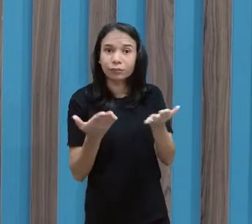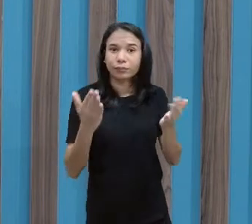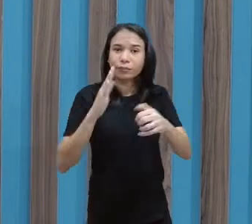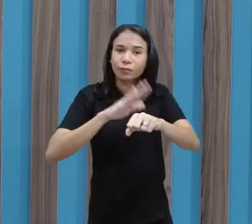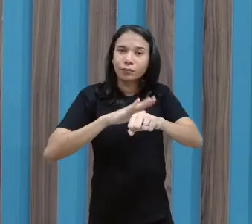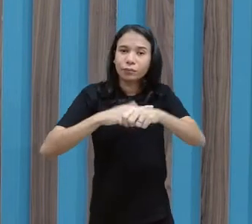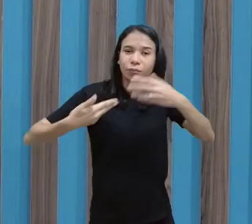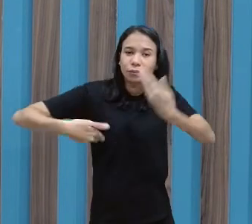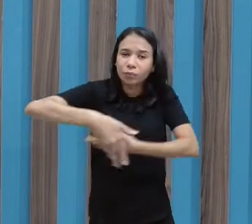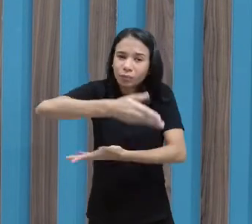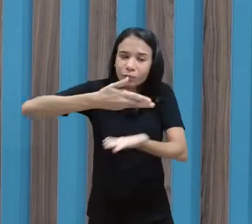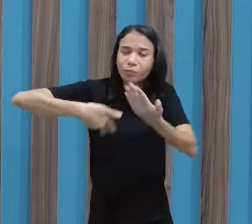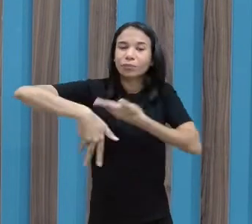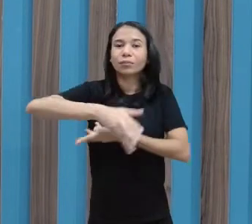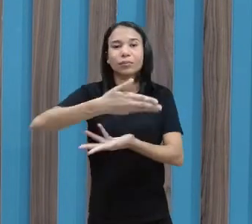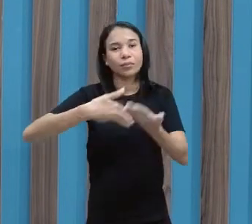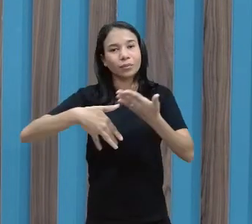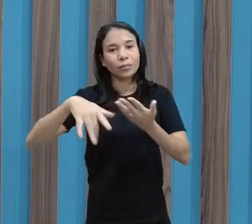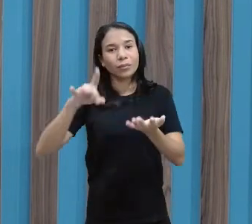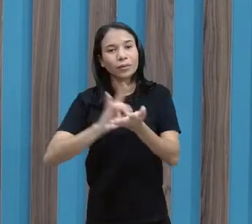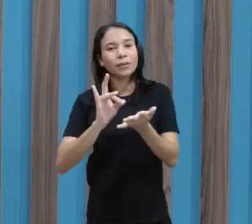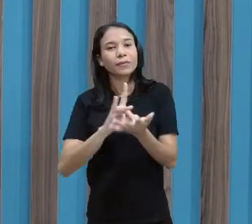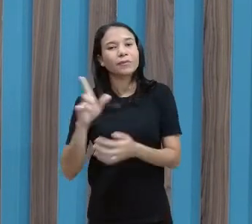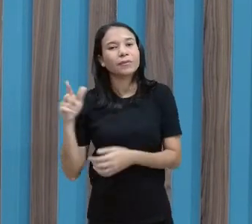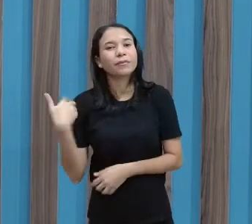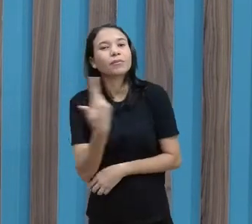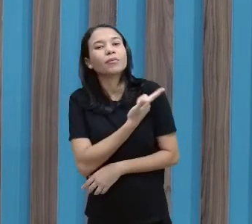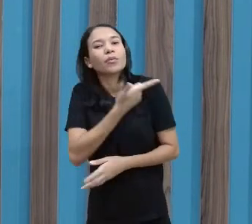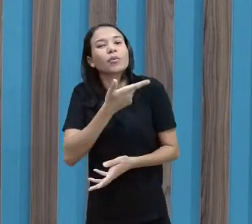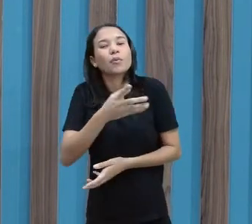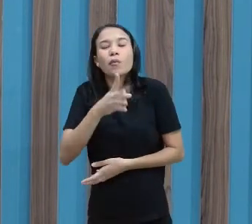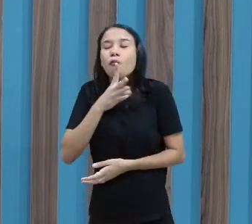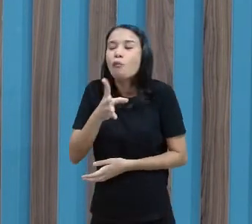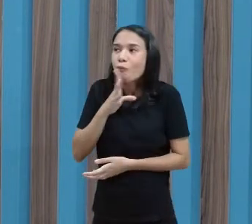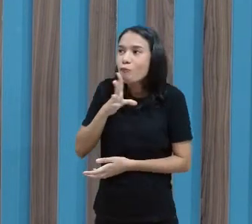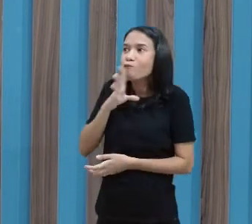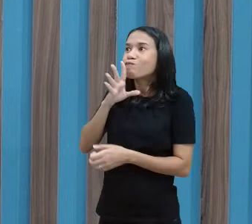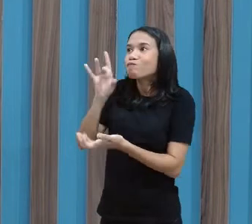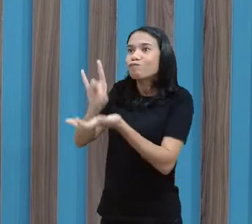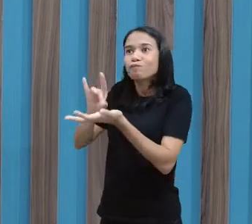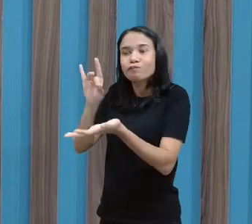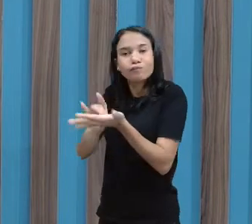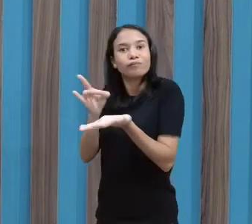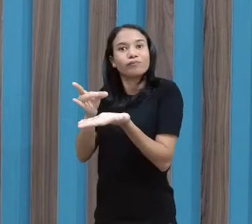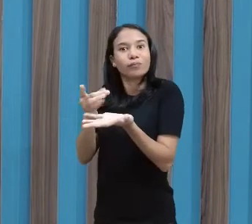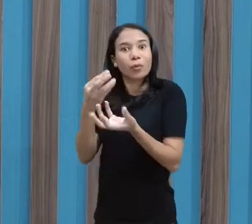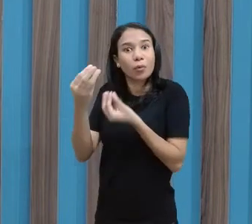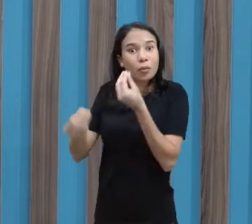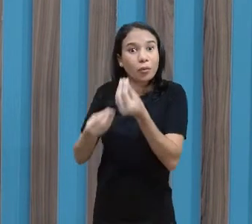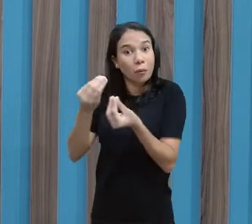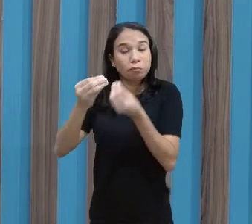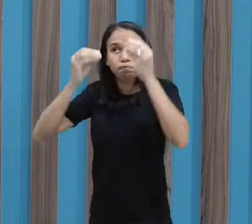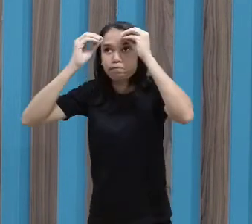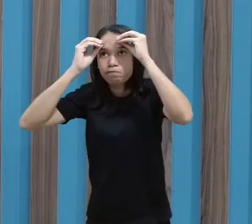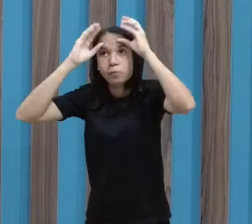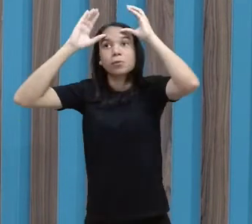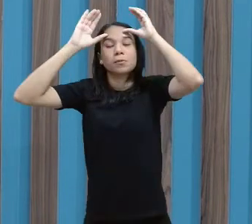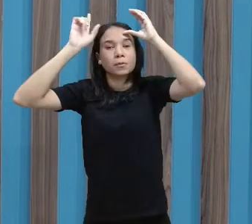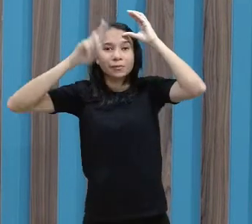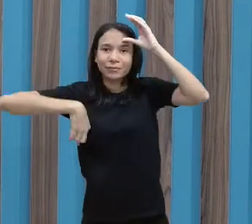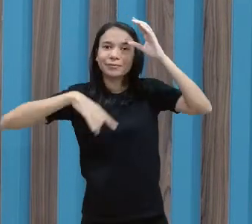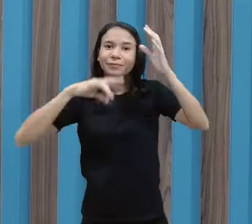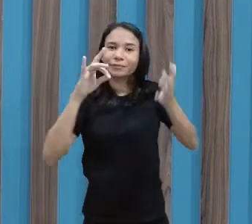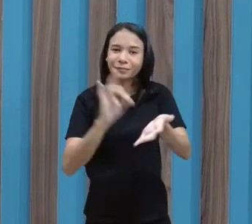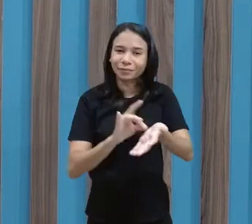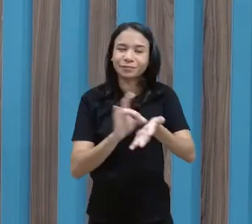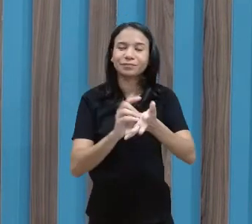nessa interação, nesse diálogo que a gente conhece mais, fortalece nosso conhecimento.